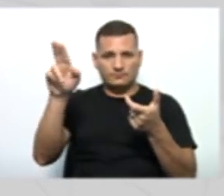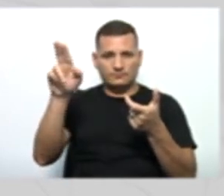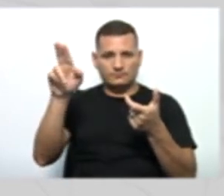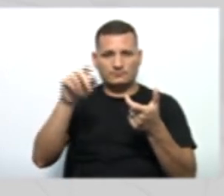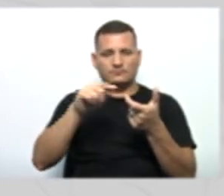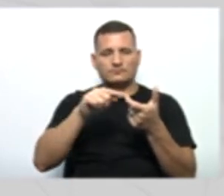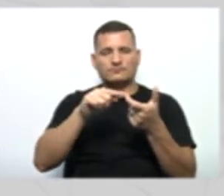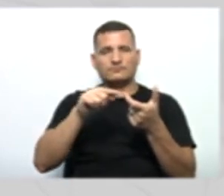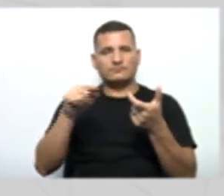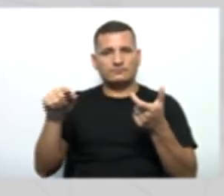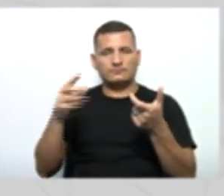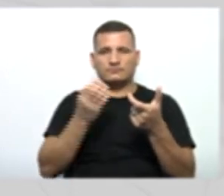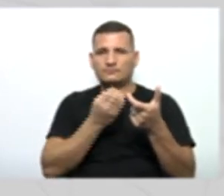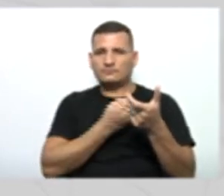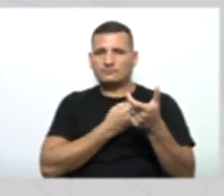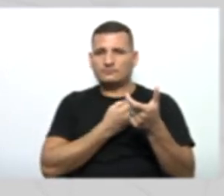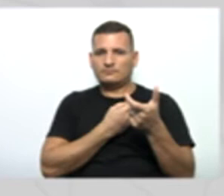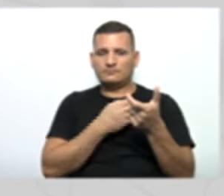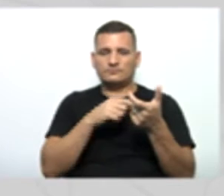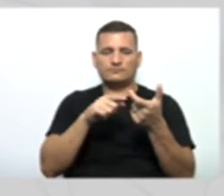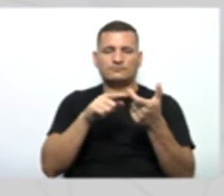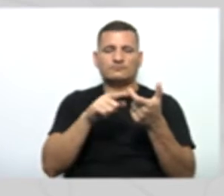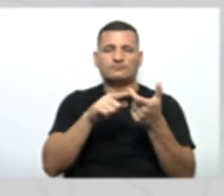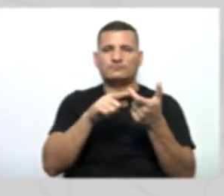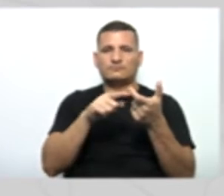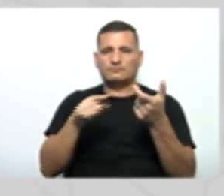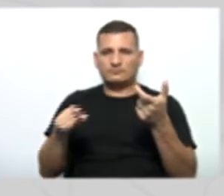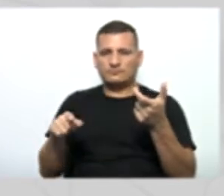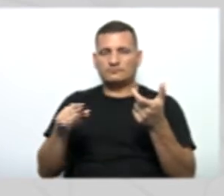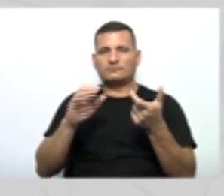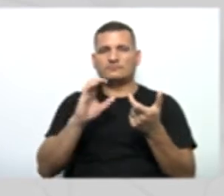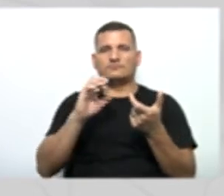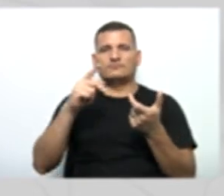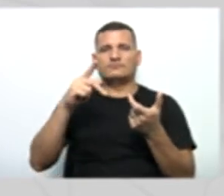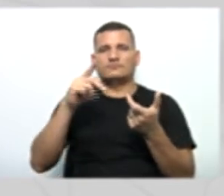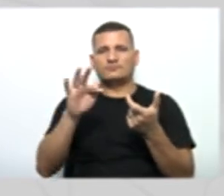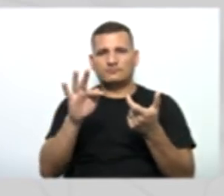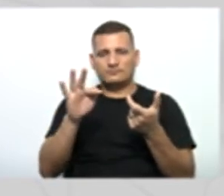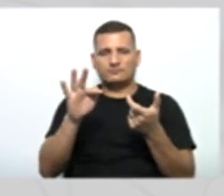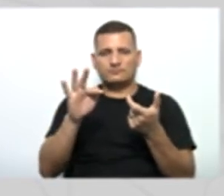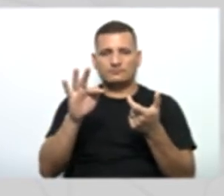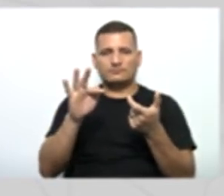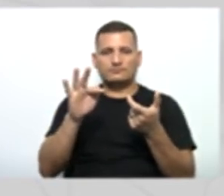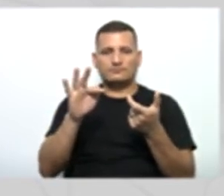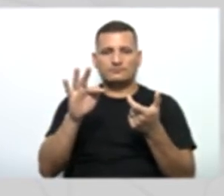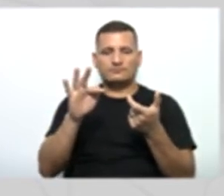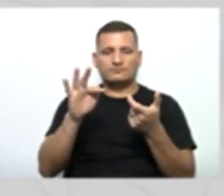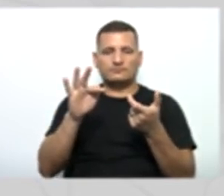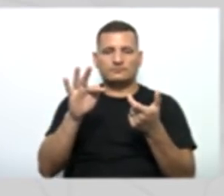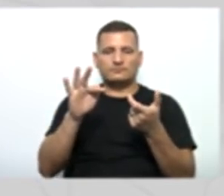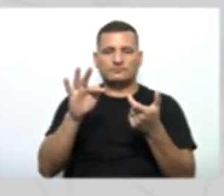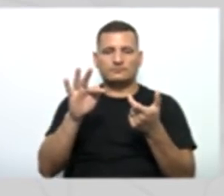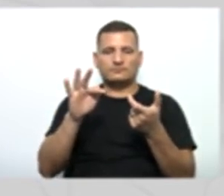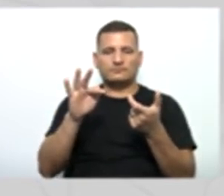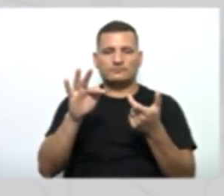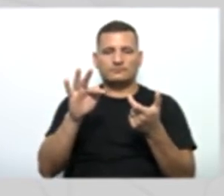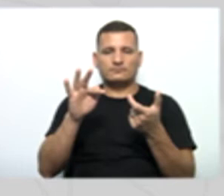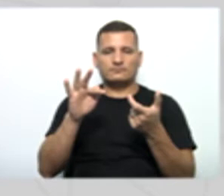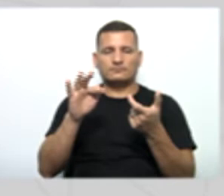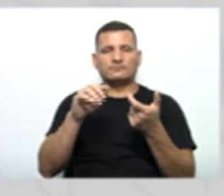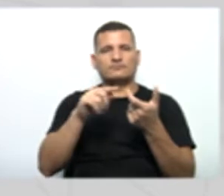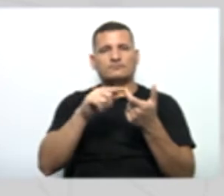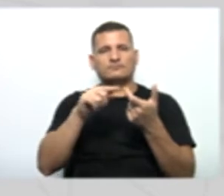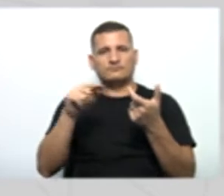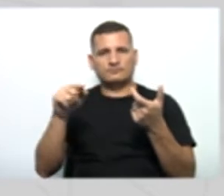uma matrícula lá da empresa, por exemplo. Ele tem um CPF. Essa matrícula aqui pode ser um